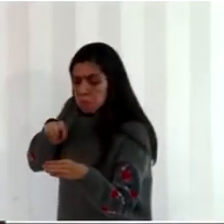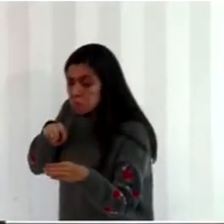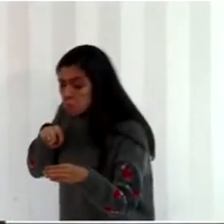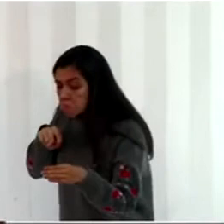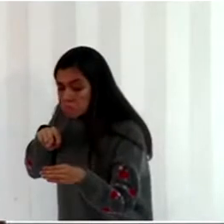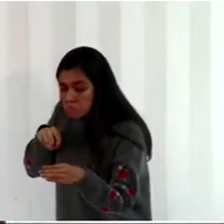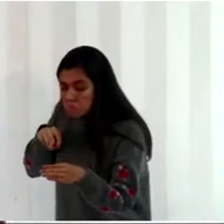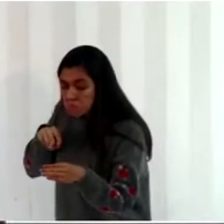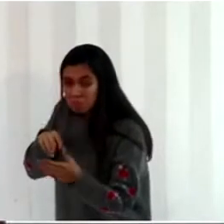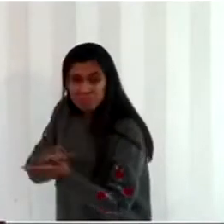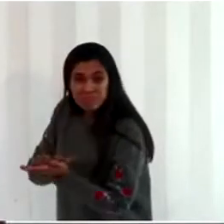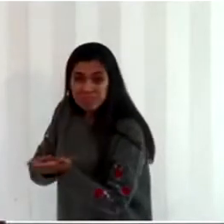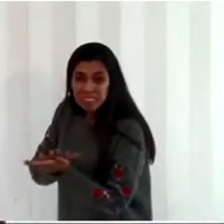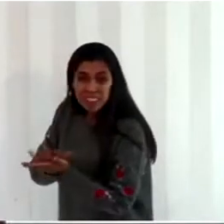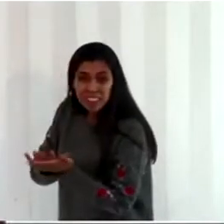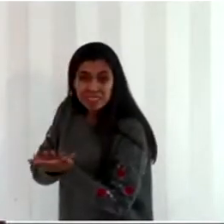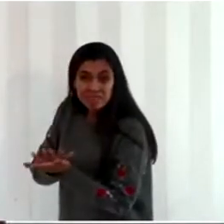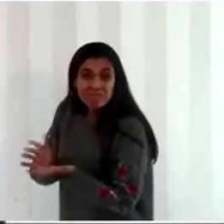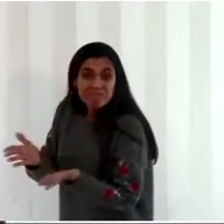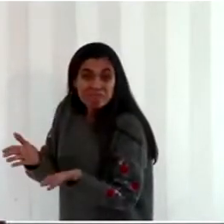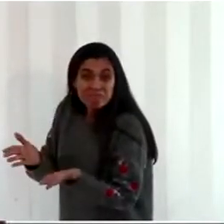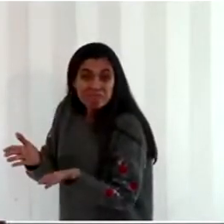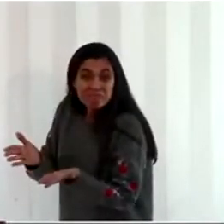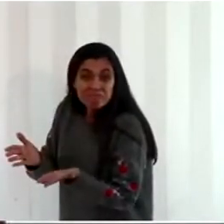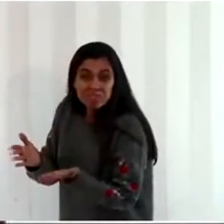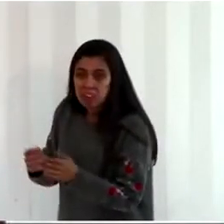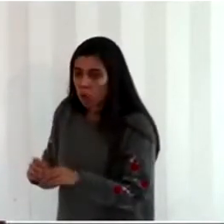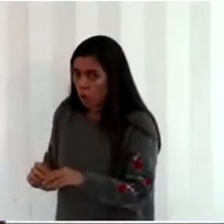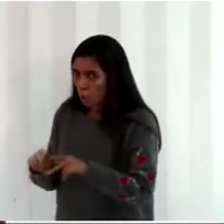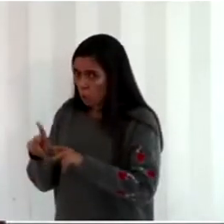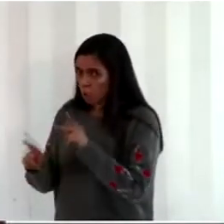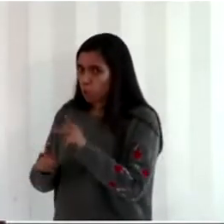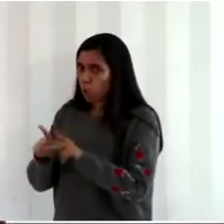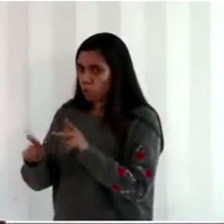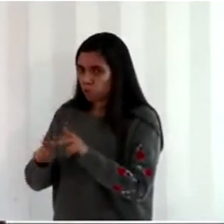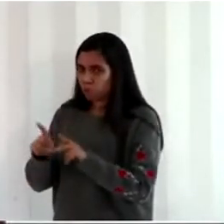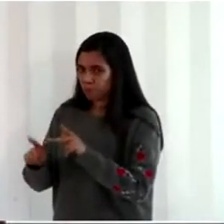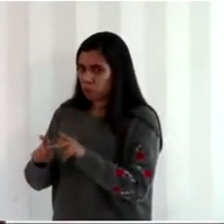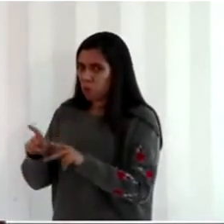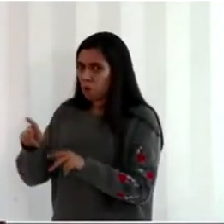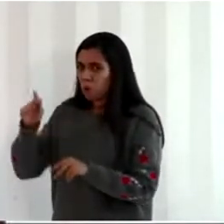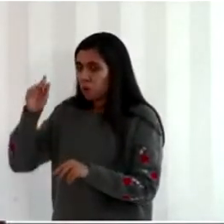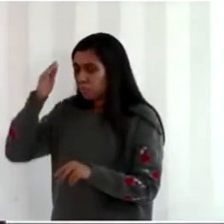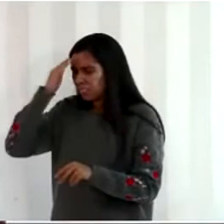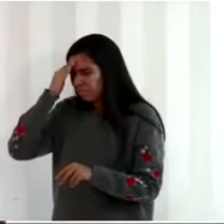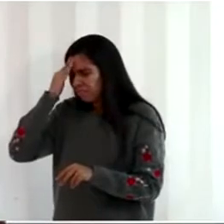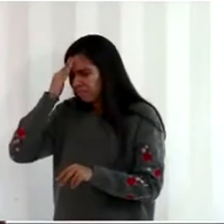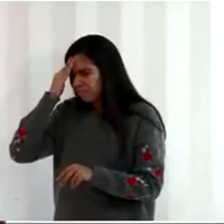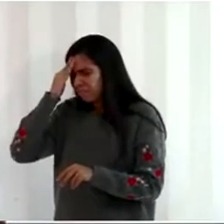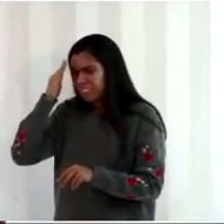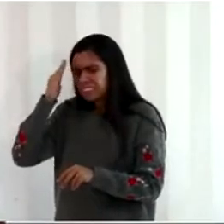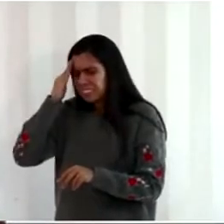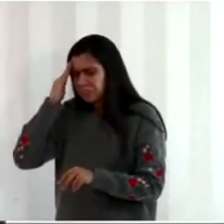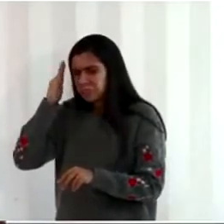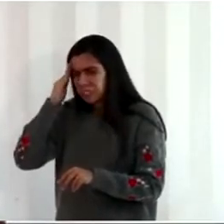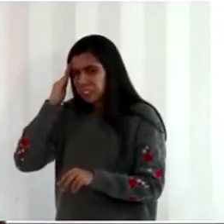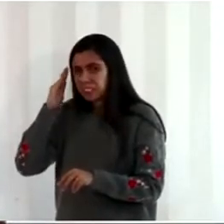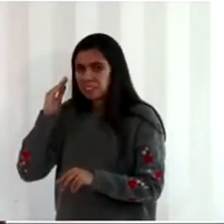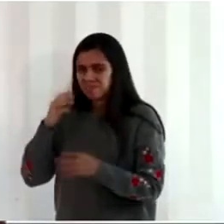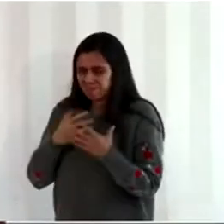o seu povo pelo profeta. Já não há semente no celeiro. Esse é o contexto, irmãos. Eles não têm